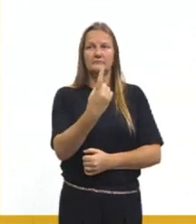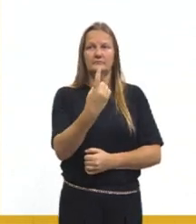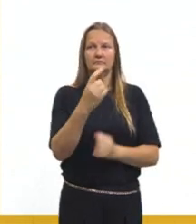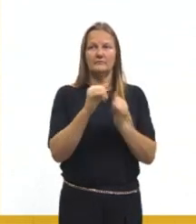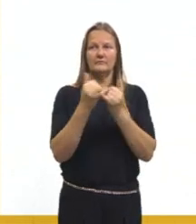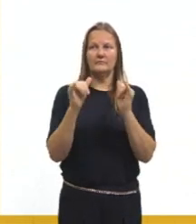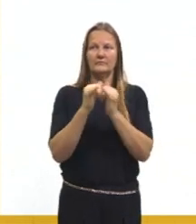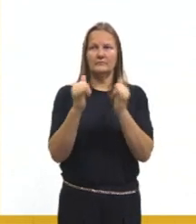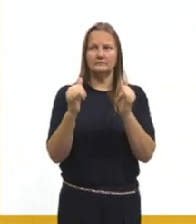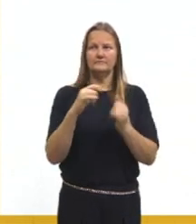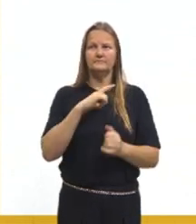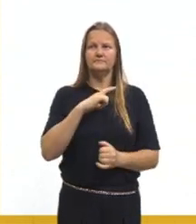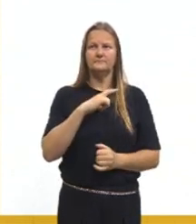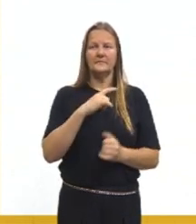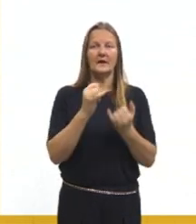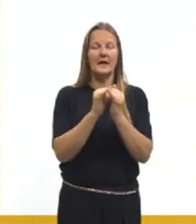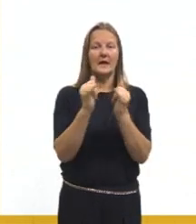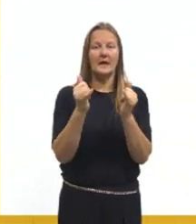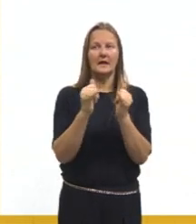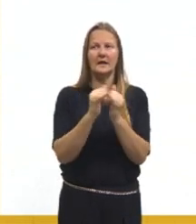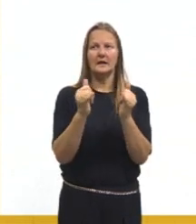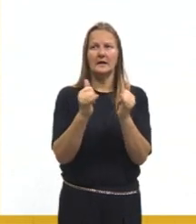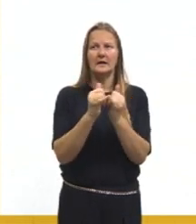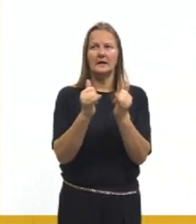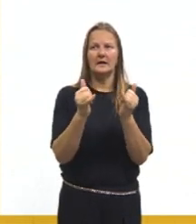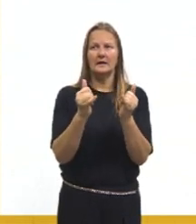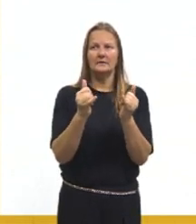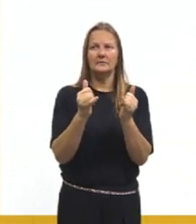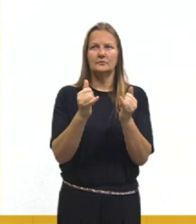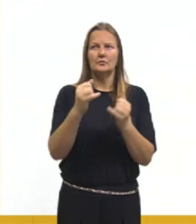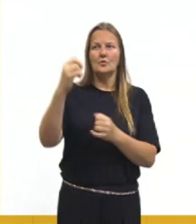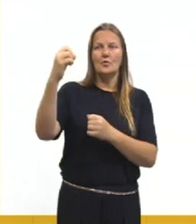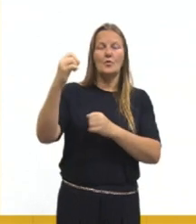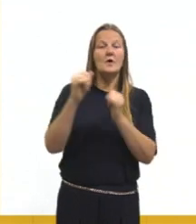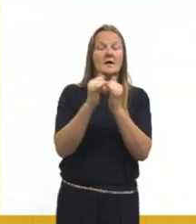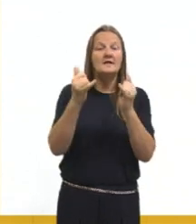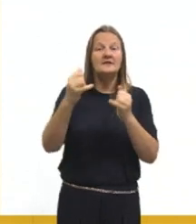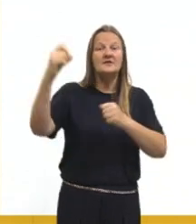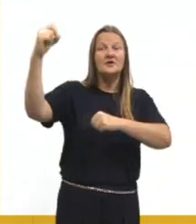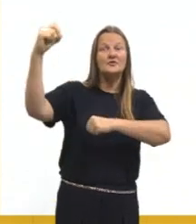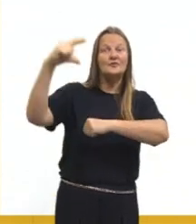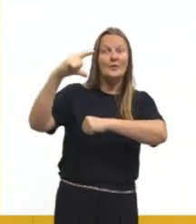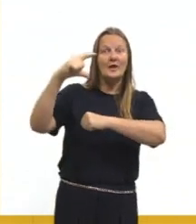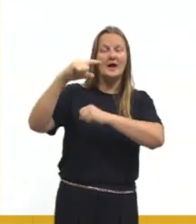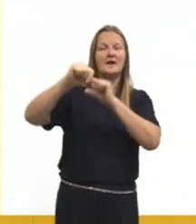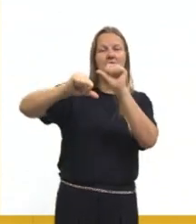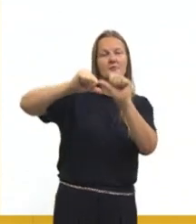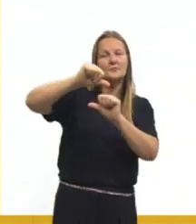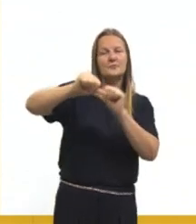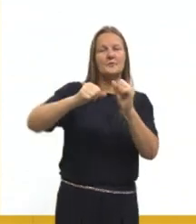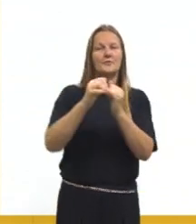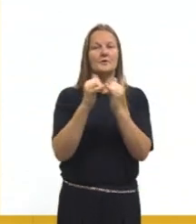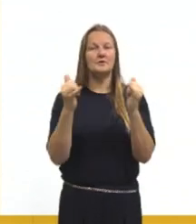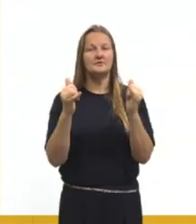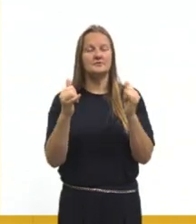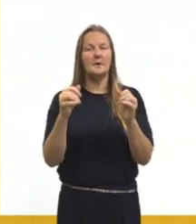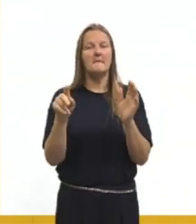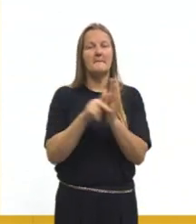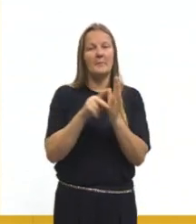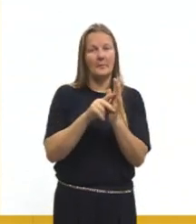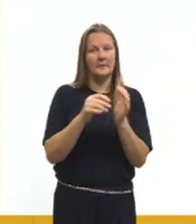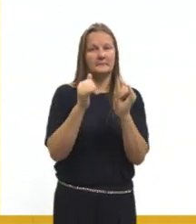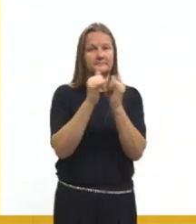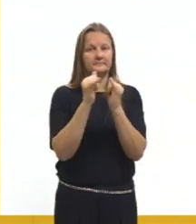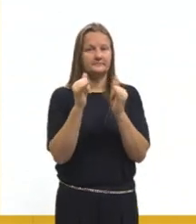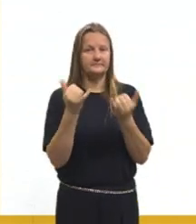térmica e duas questões de energia solar para energia elétrica depois a gente teve também